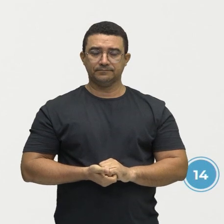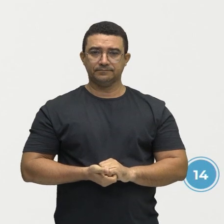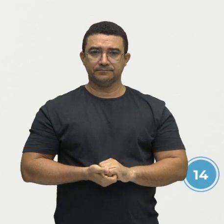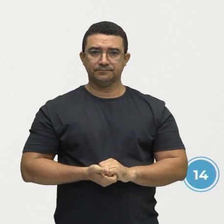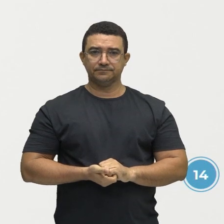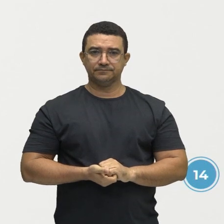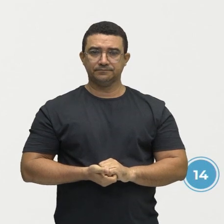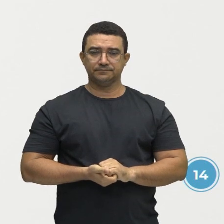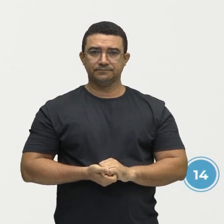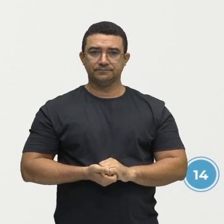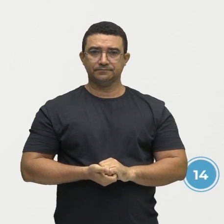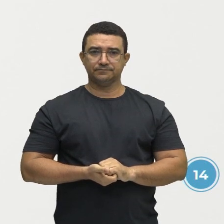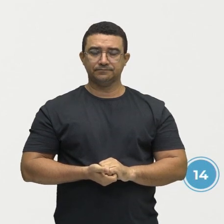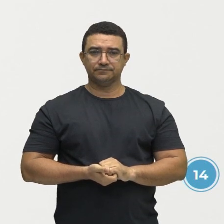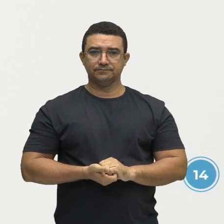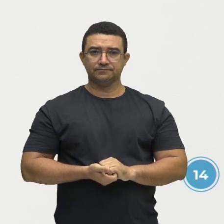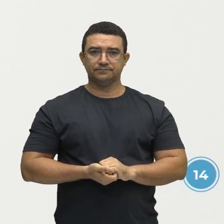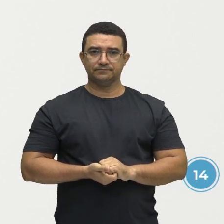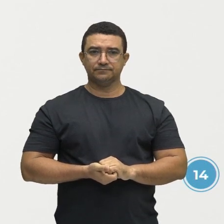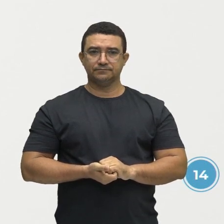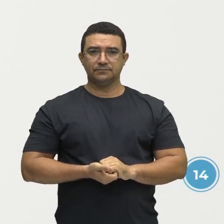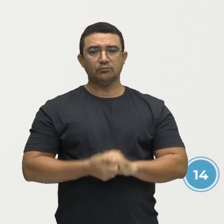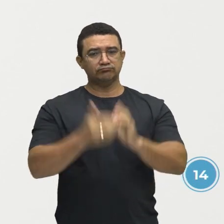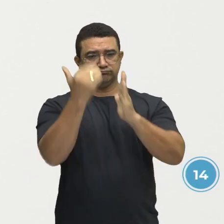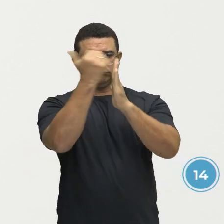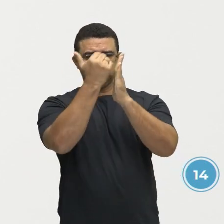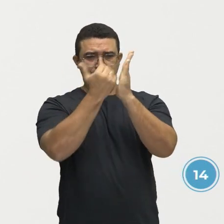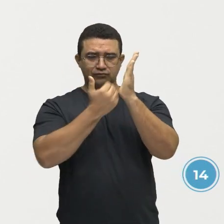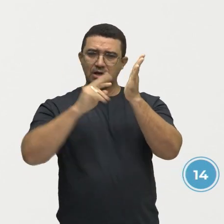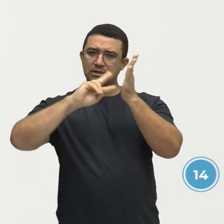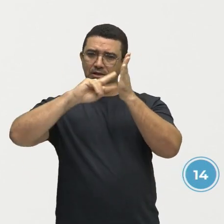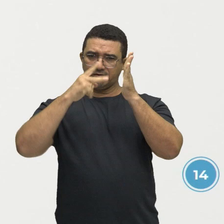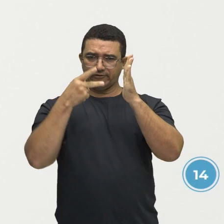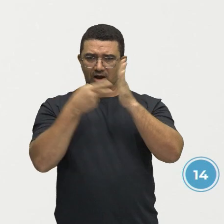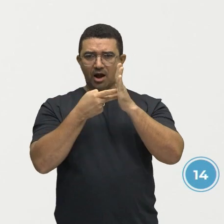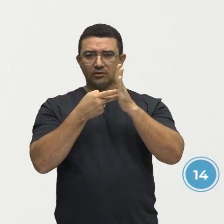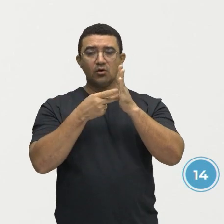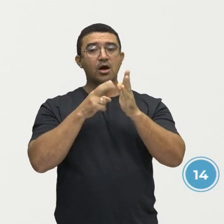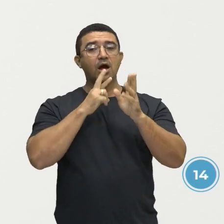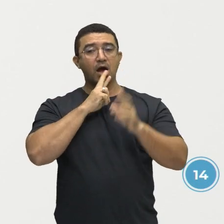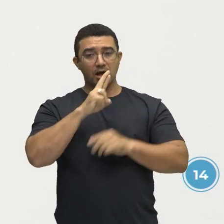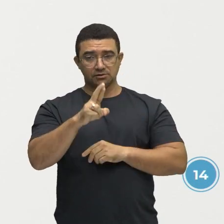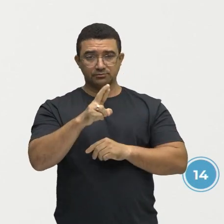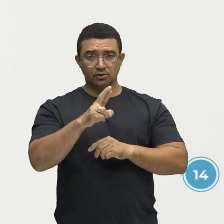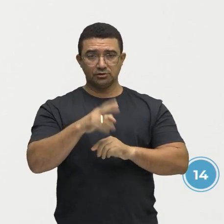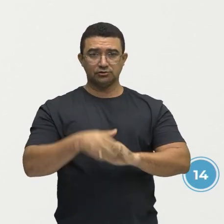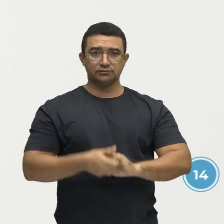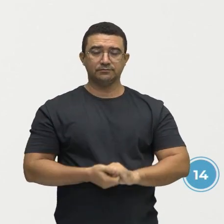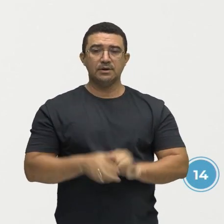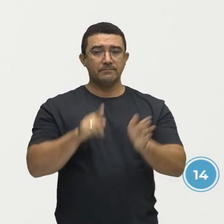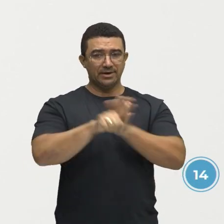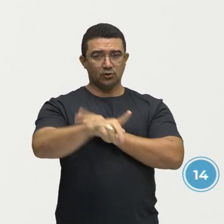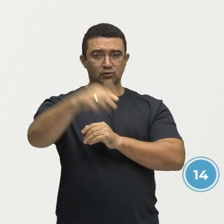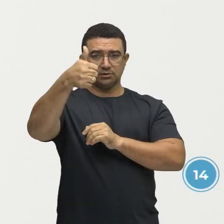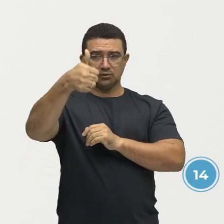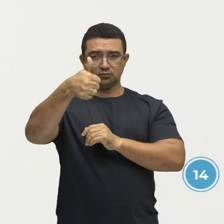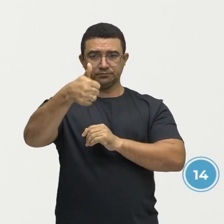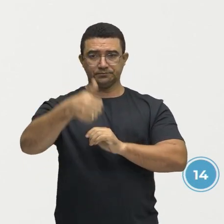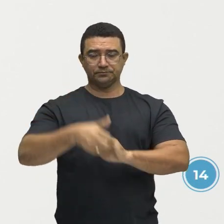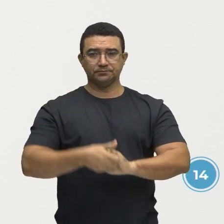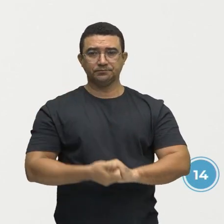lista. Então, aí nós temos, não é, o nosso significado, a resposta da questão número 1, né? What, qual, quais, o